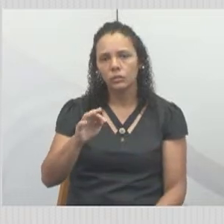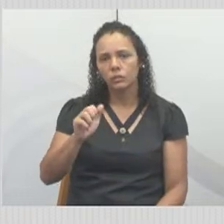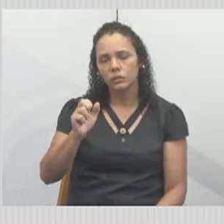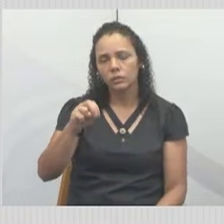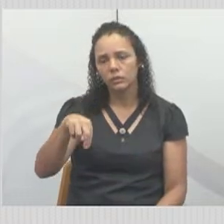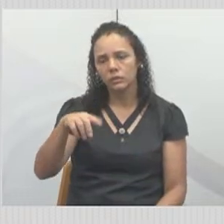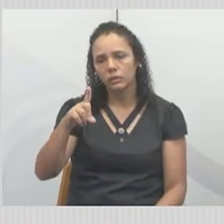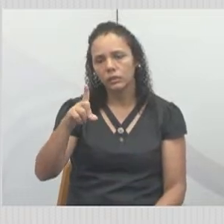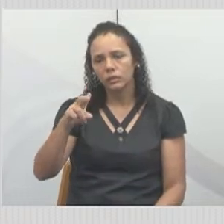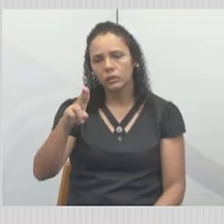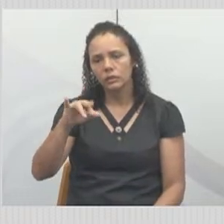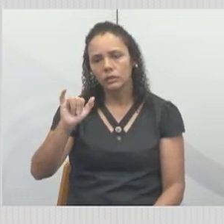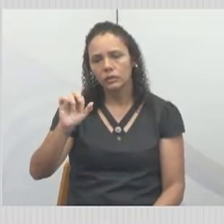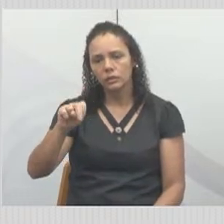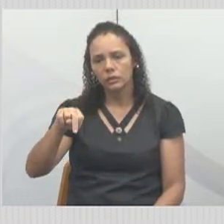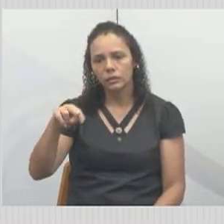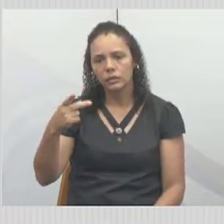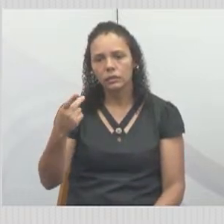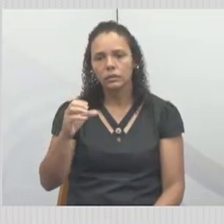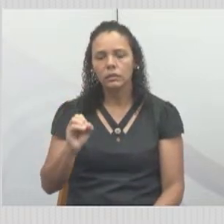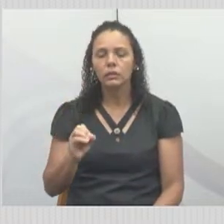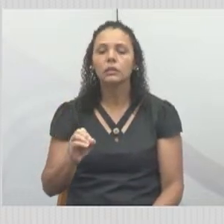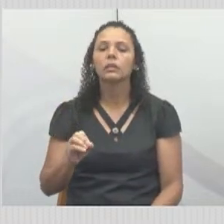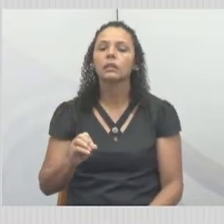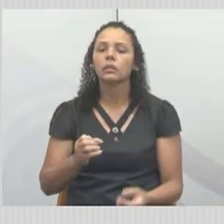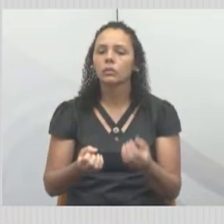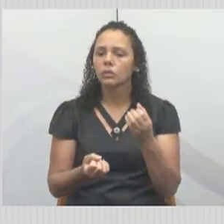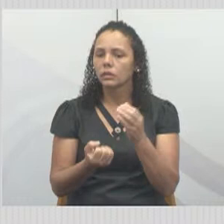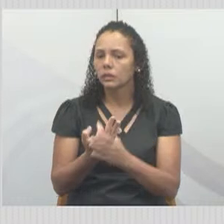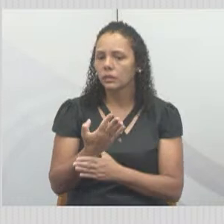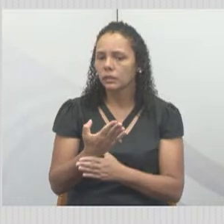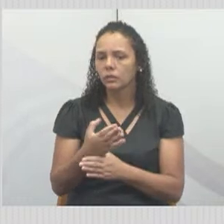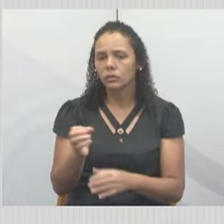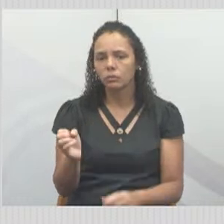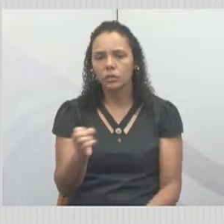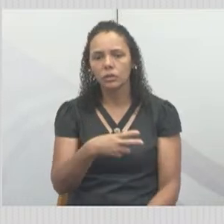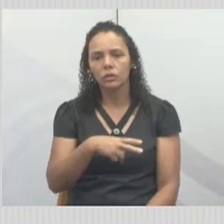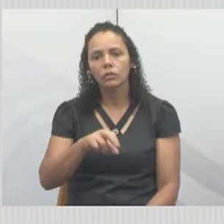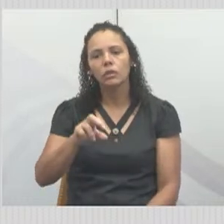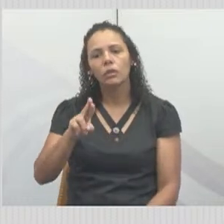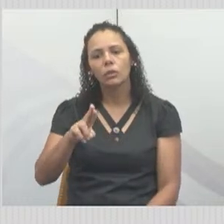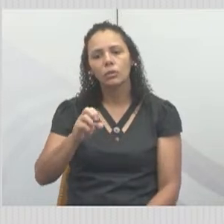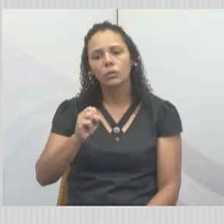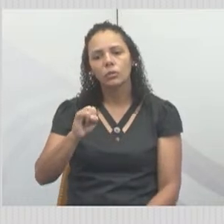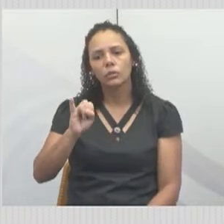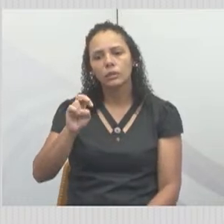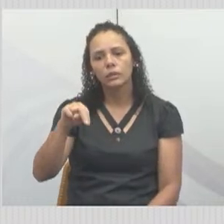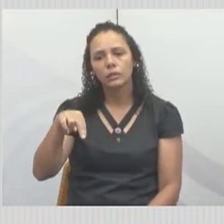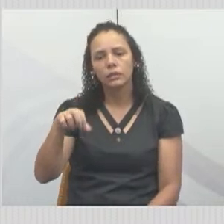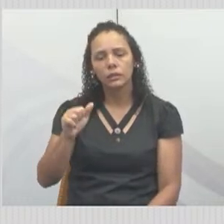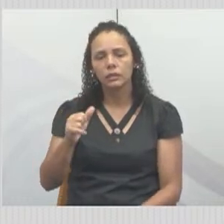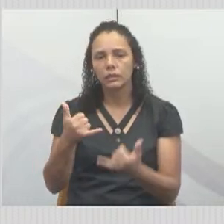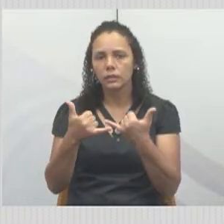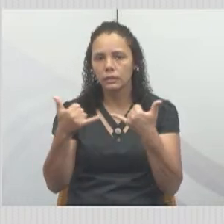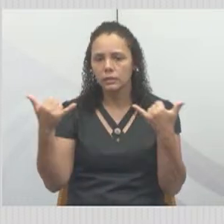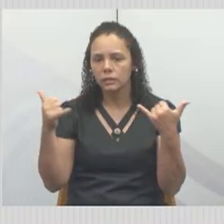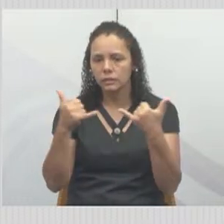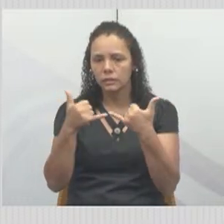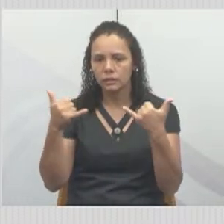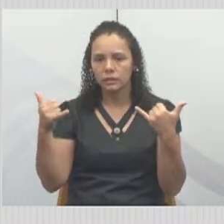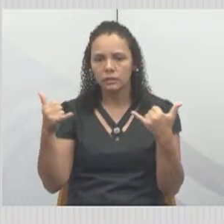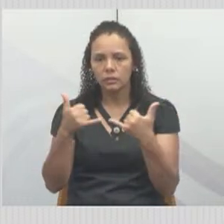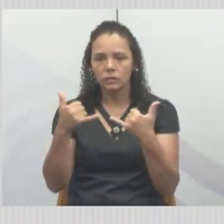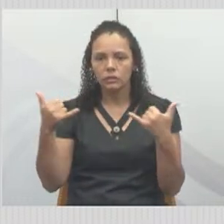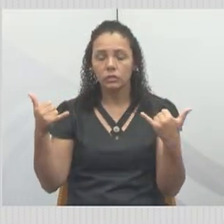de uma usina fotovoltaica para geração de energia limpa para a nossa cidade e economia de energia